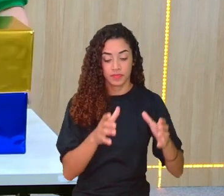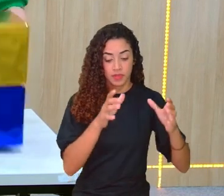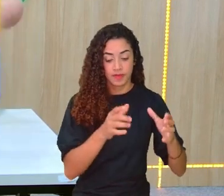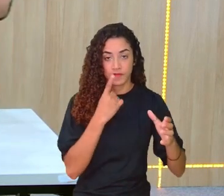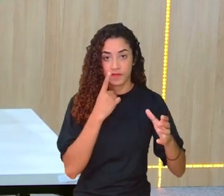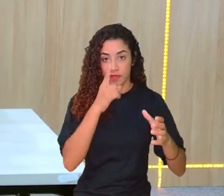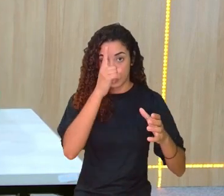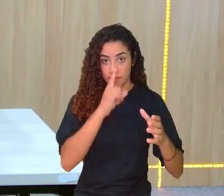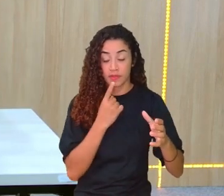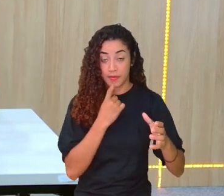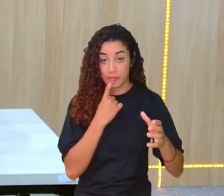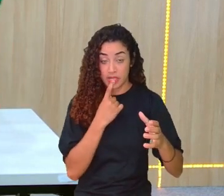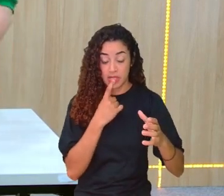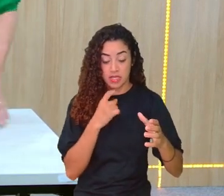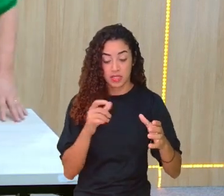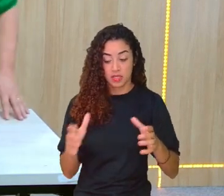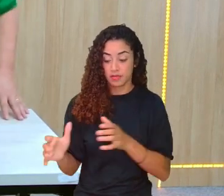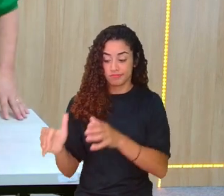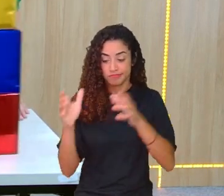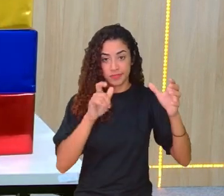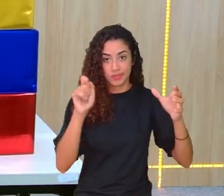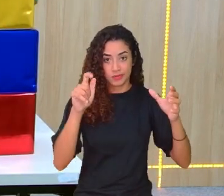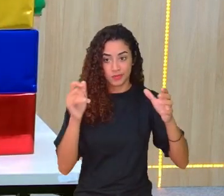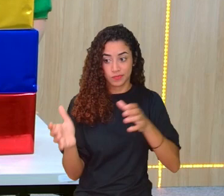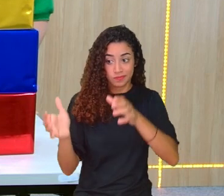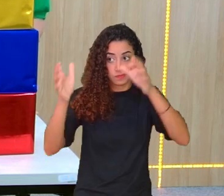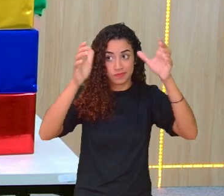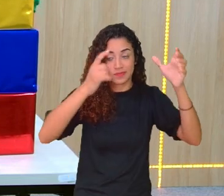vermelha, depois a azul, depois a amarela.